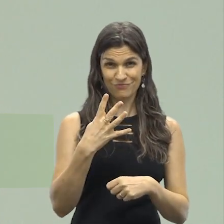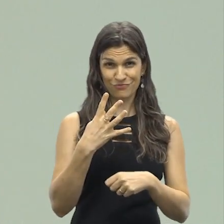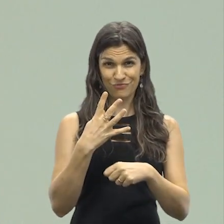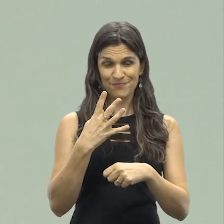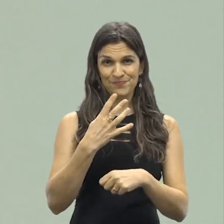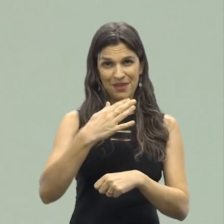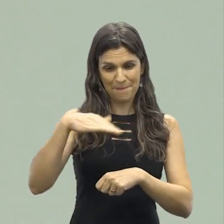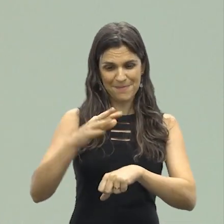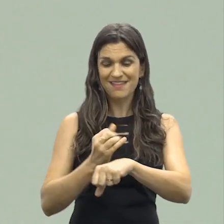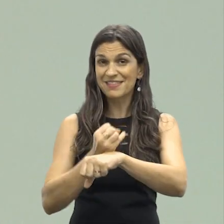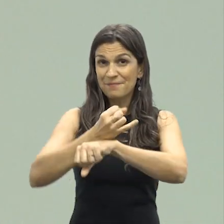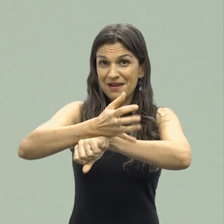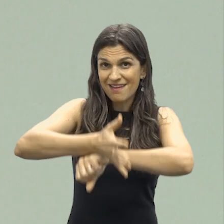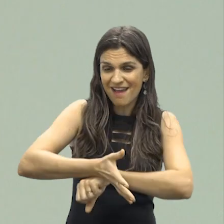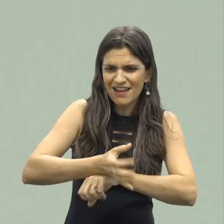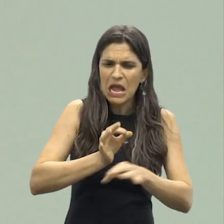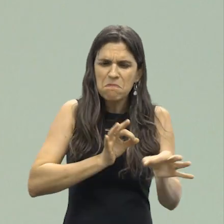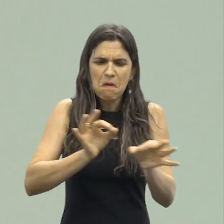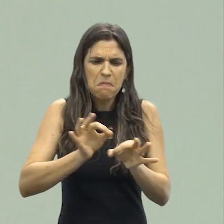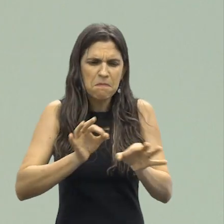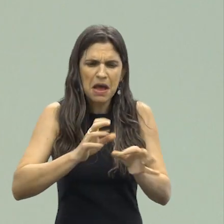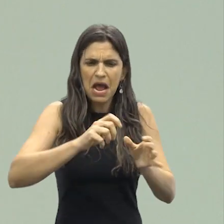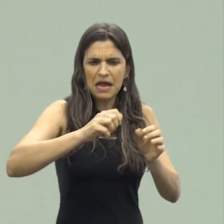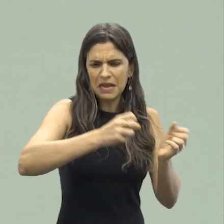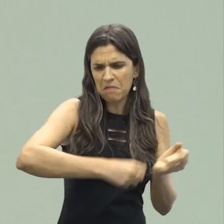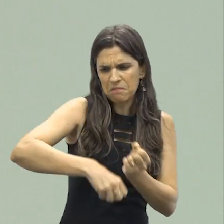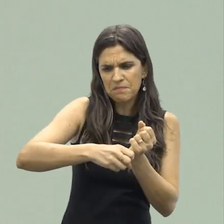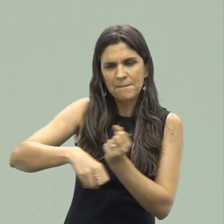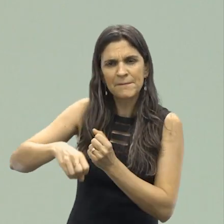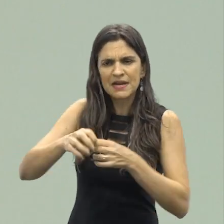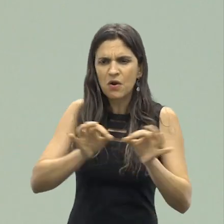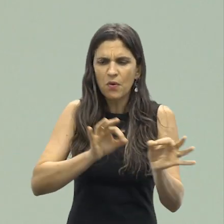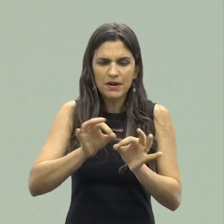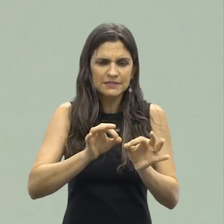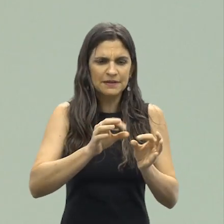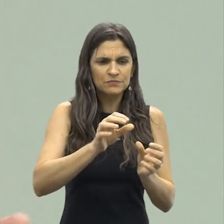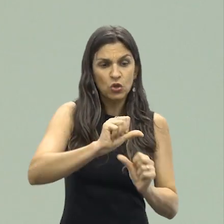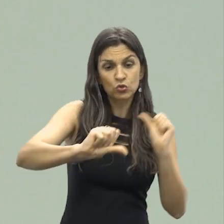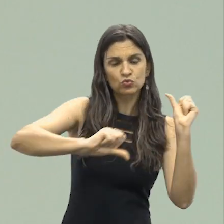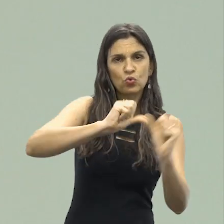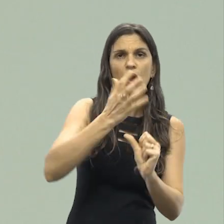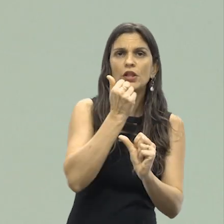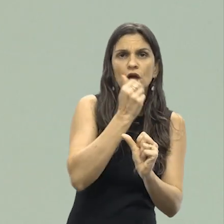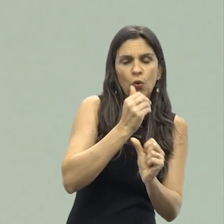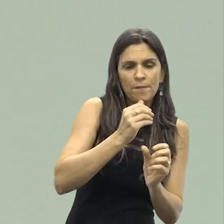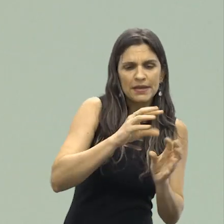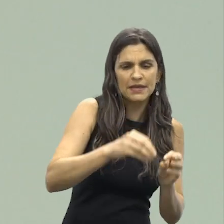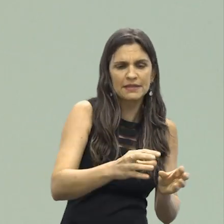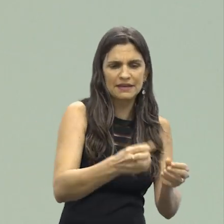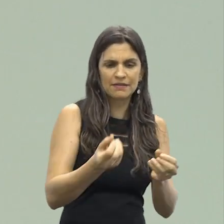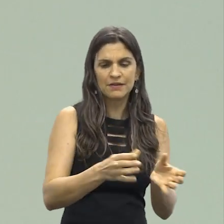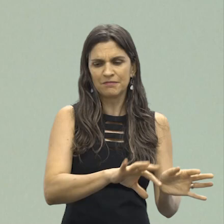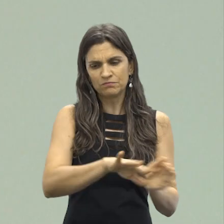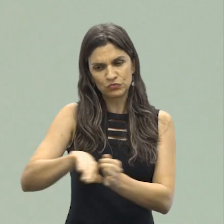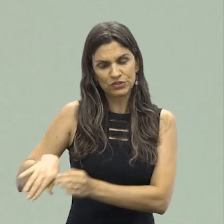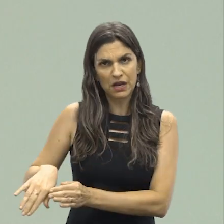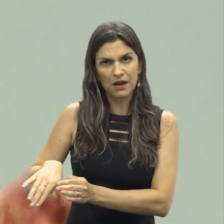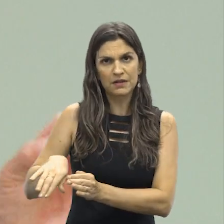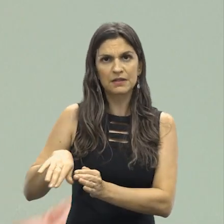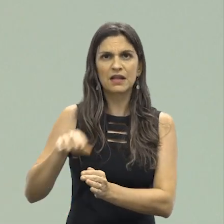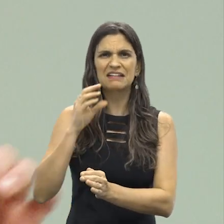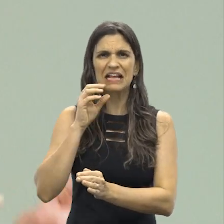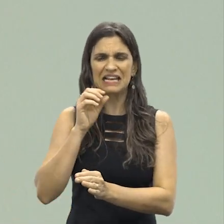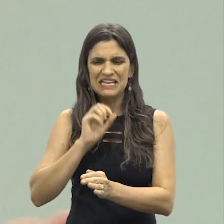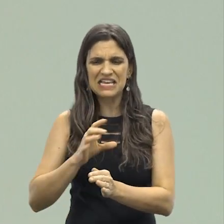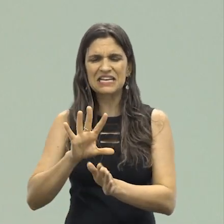trocando areias, trocando a ração. É sempre importante trocar a ração, tá? A gente descarta aquela velha que já está ali, porque um